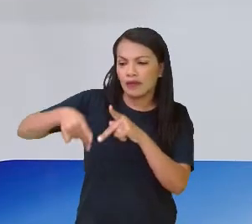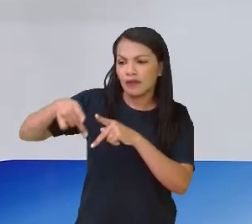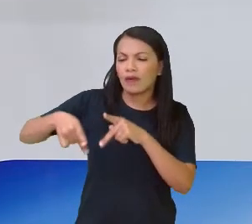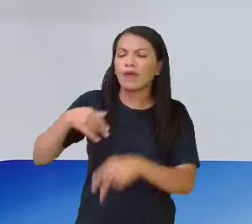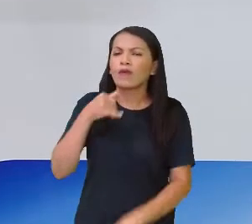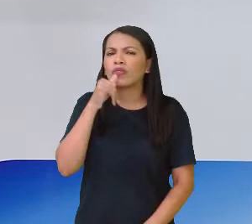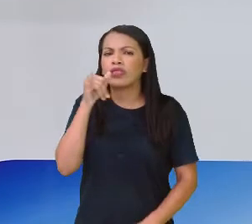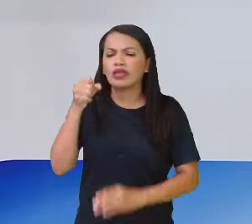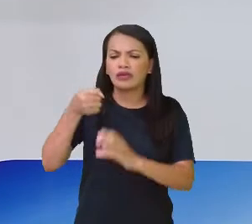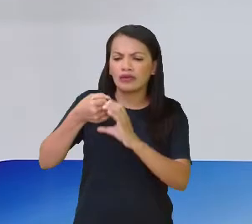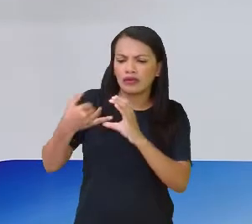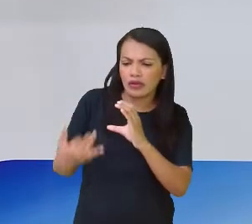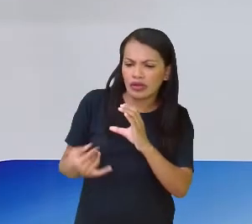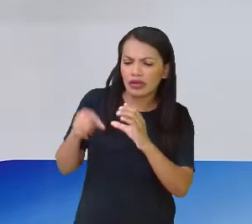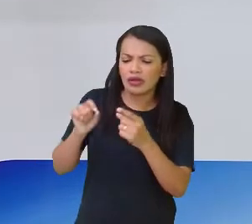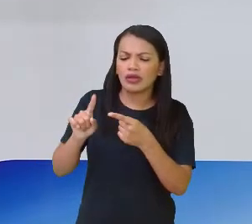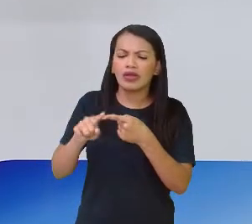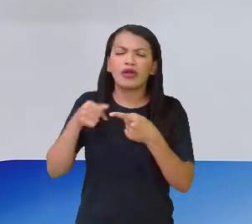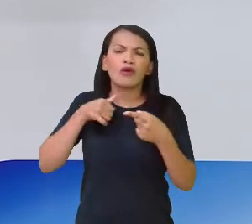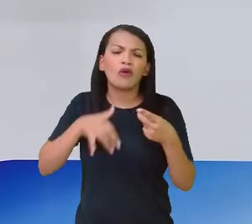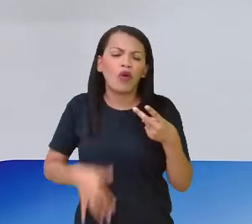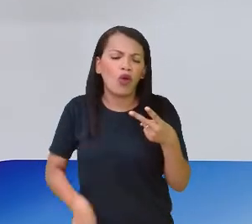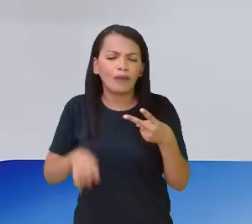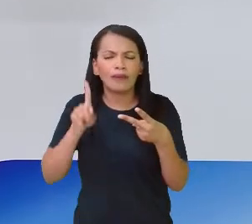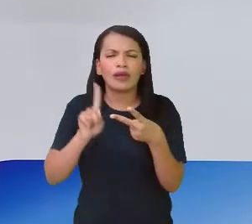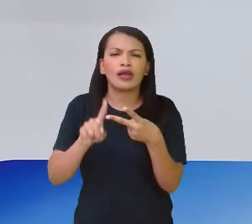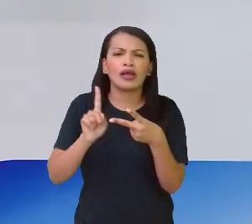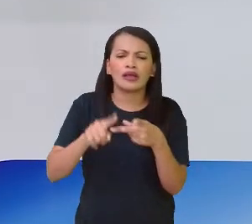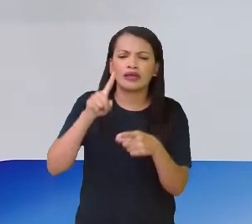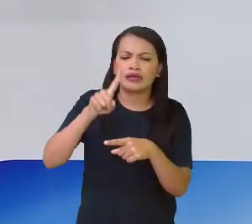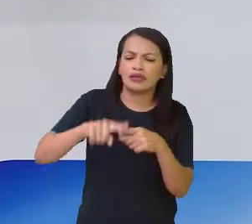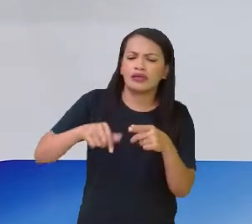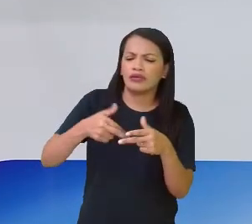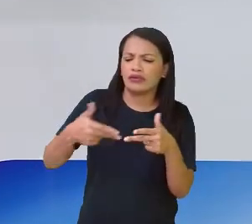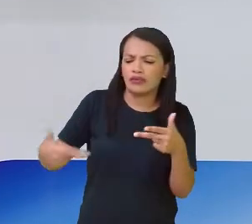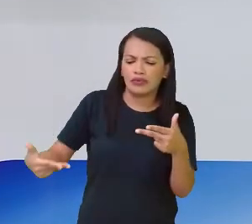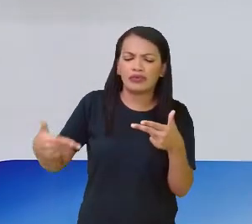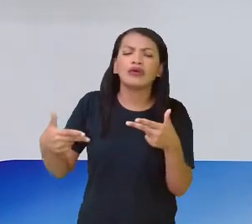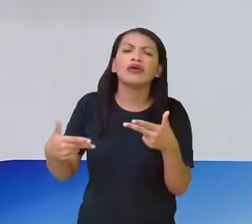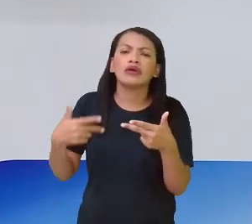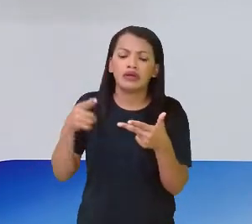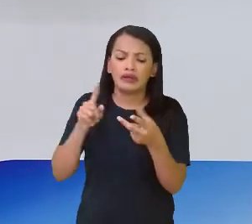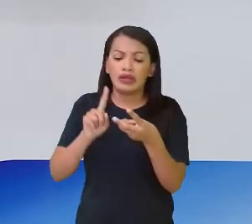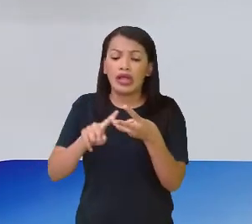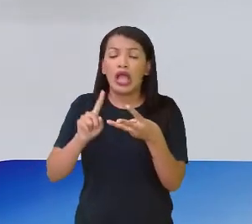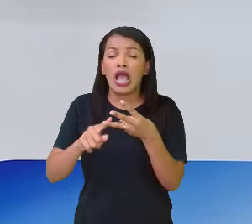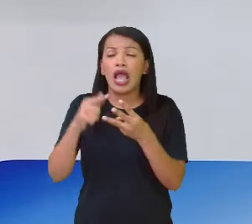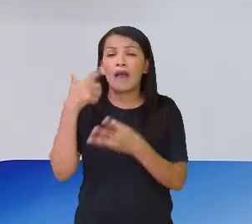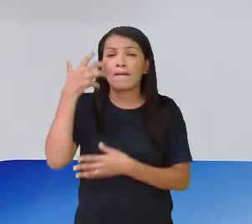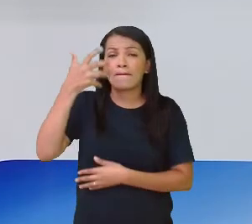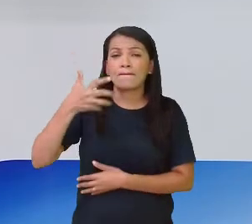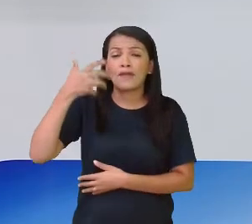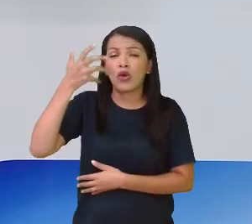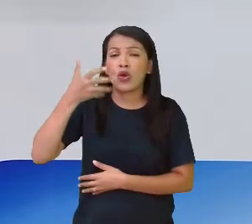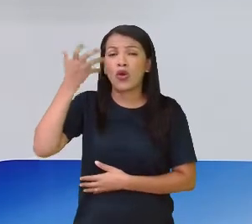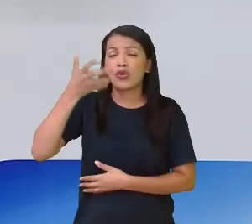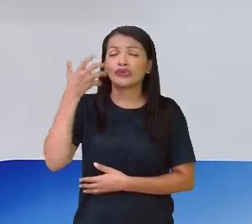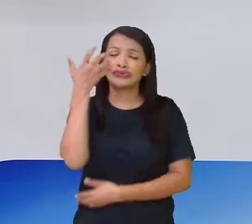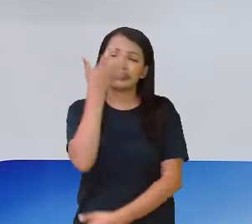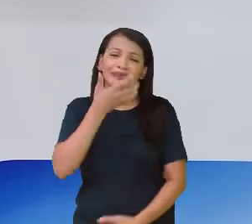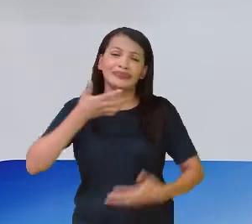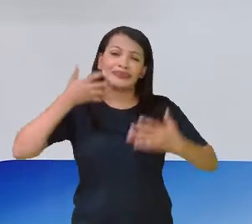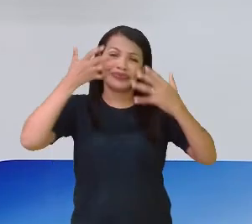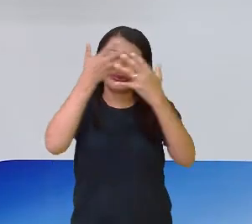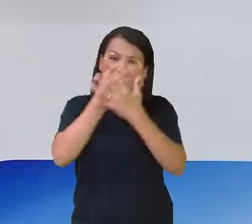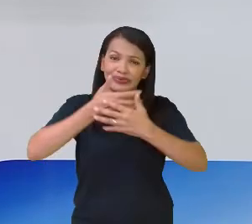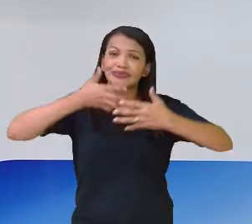as características, as roupas, os instrumentos, as loas, né, que são cantadas, as músicas que são cantadas, que trazem